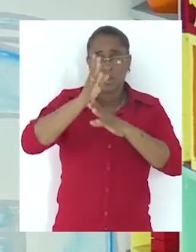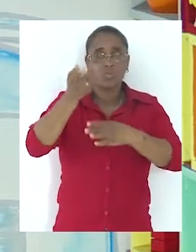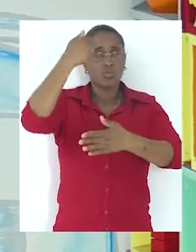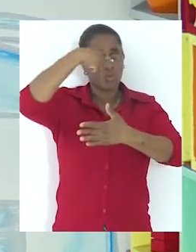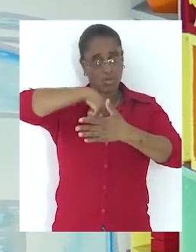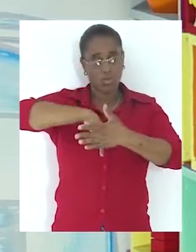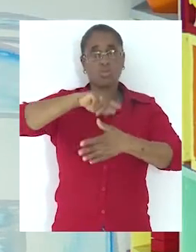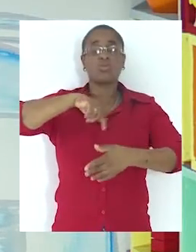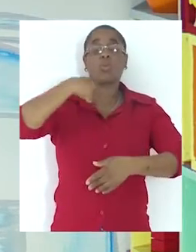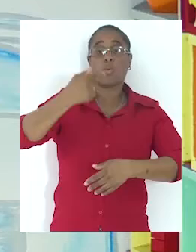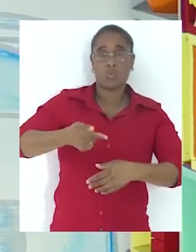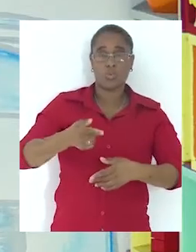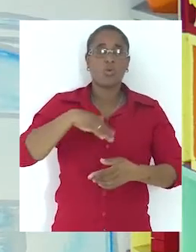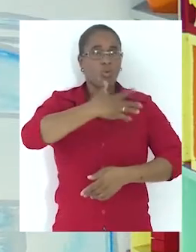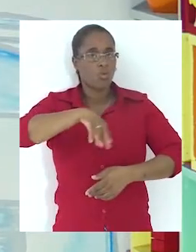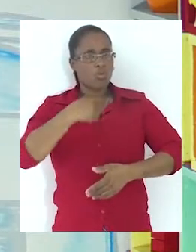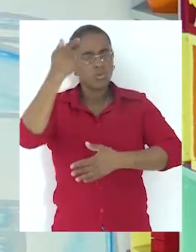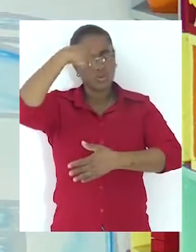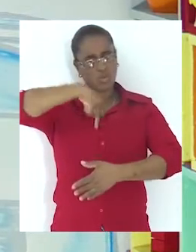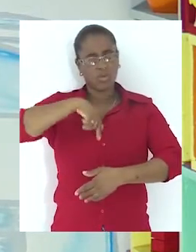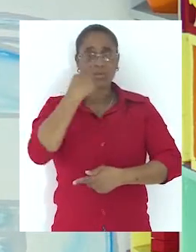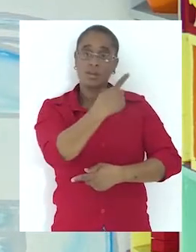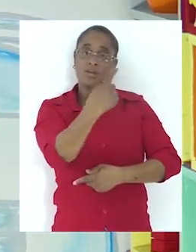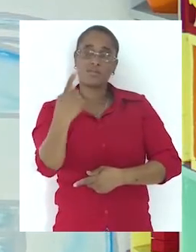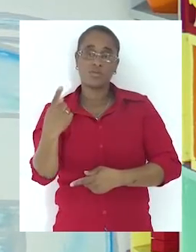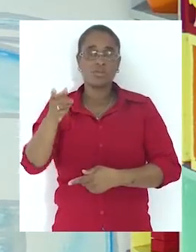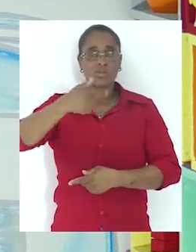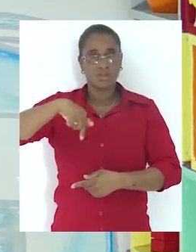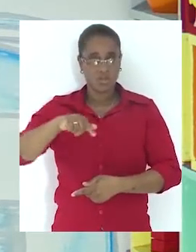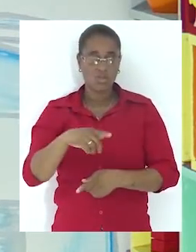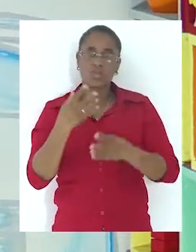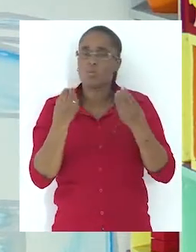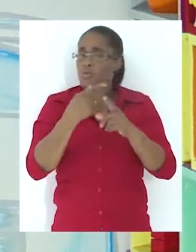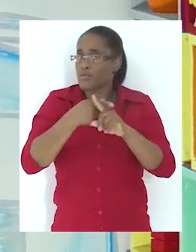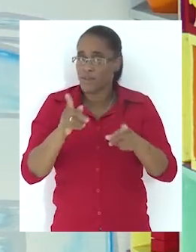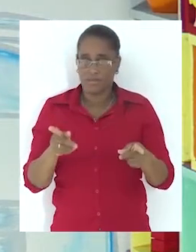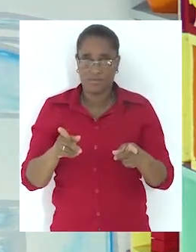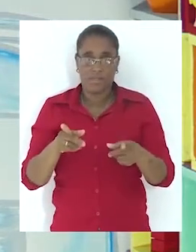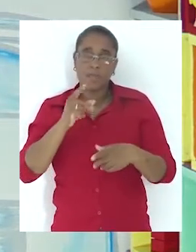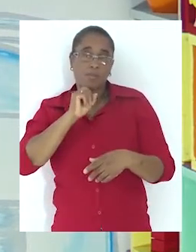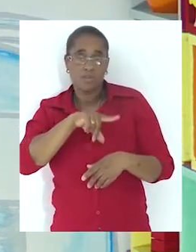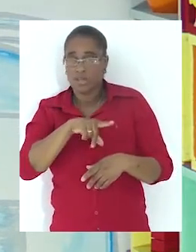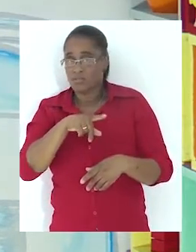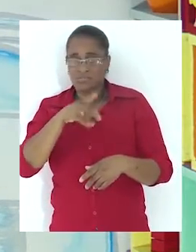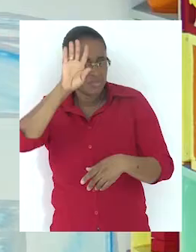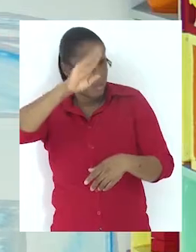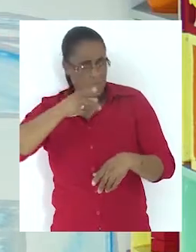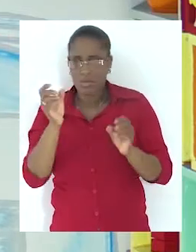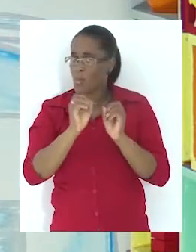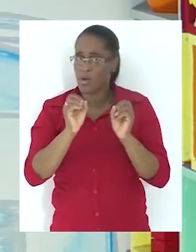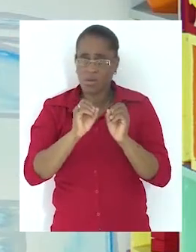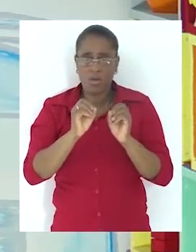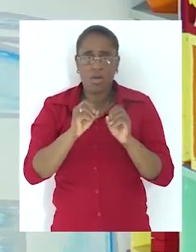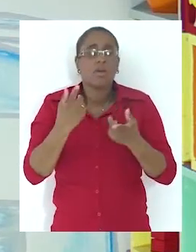interior do outro. O mundo interior de cada um de nós é muito diferente, então não podemos adivinhá-lo. Então, por isso,